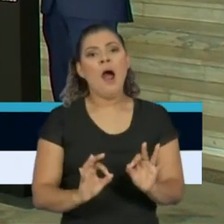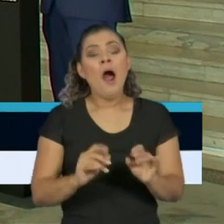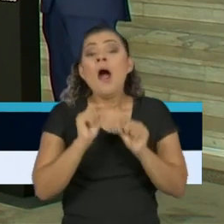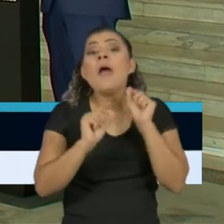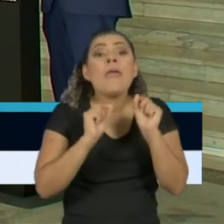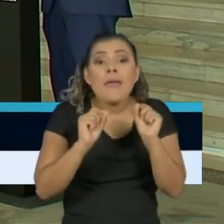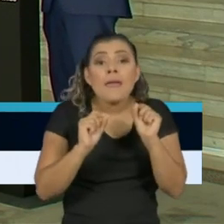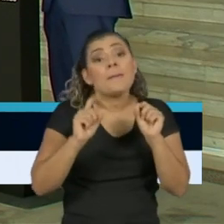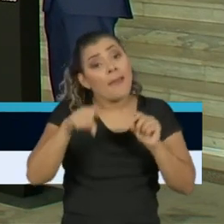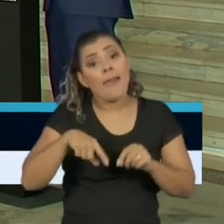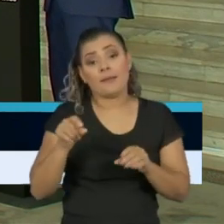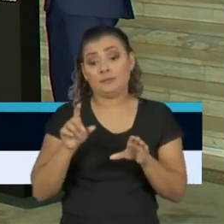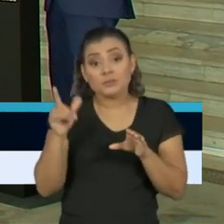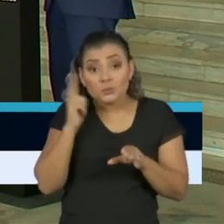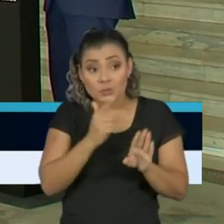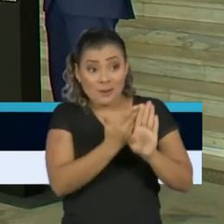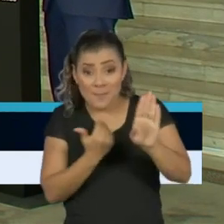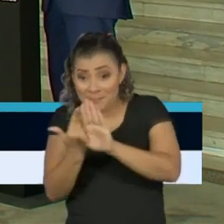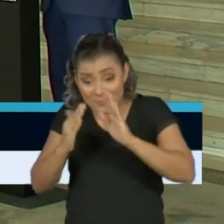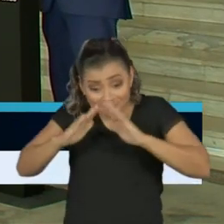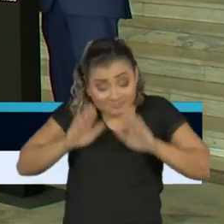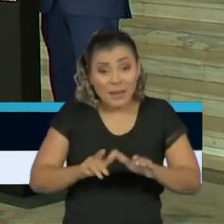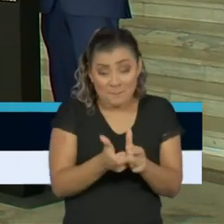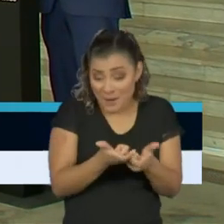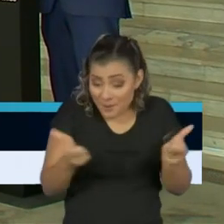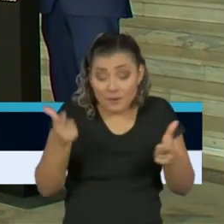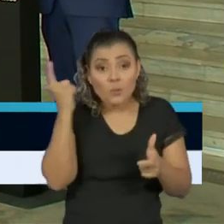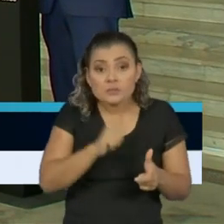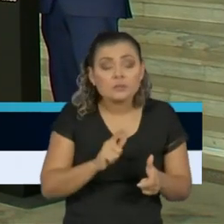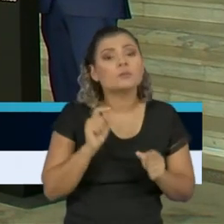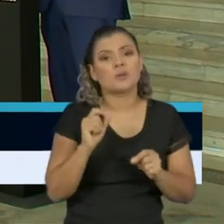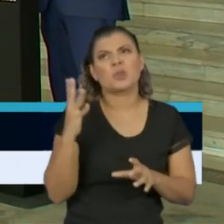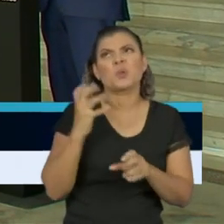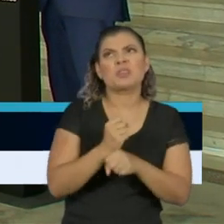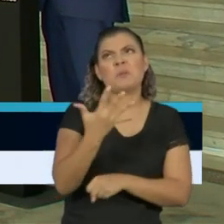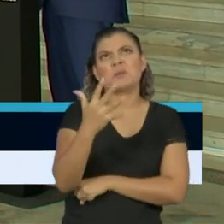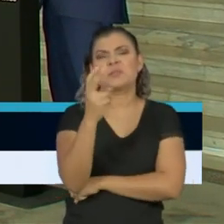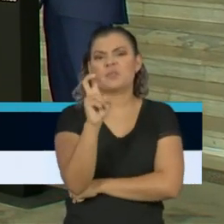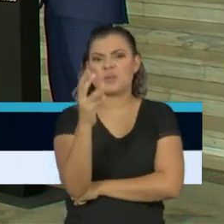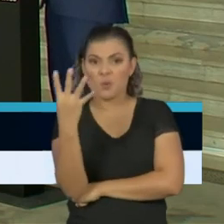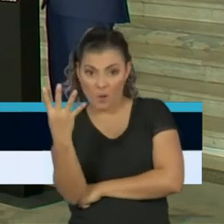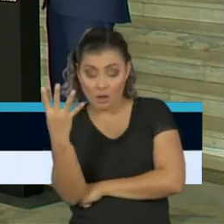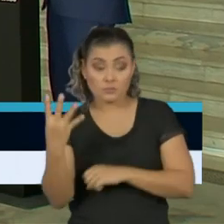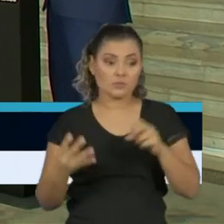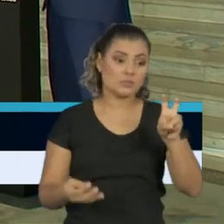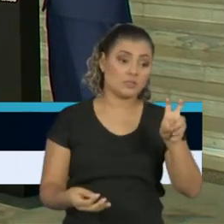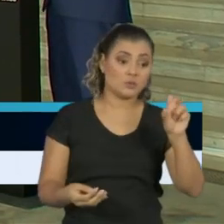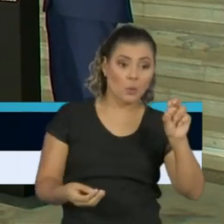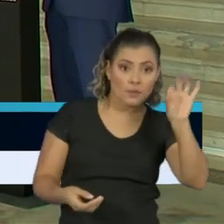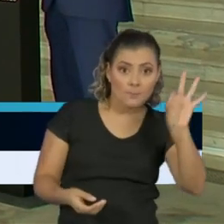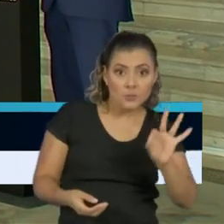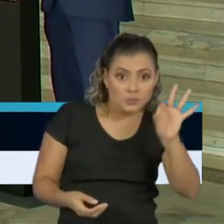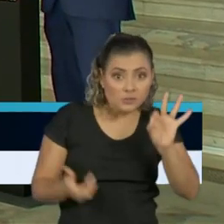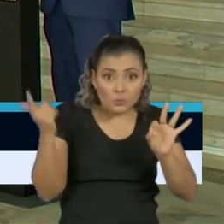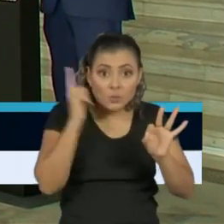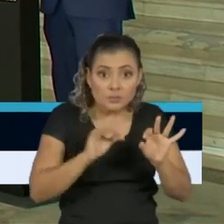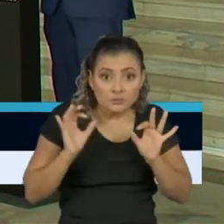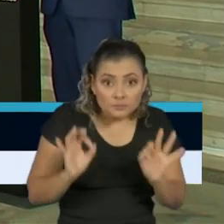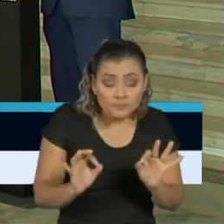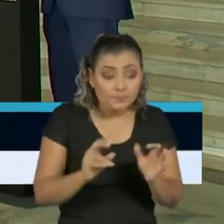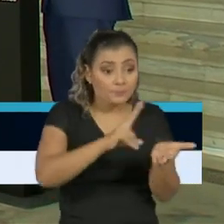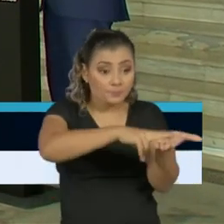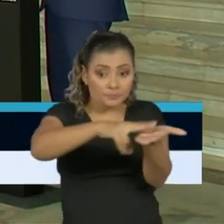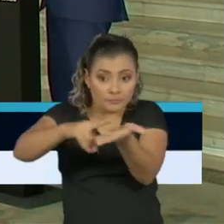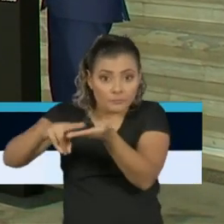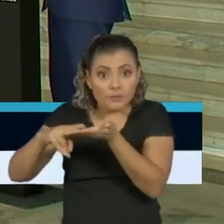conseguirmos aumentar o distanciamento social, estava em média de 54% para 70%, o número de